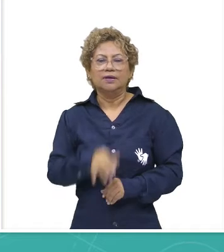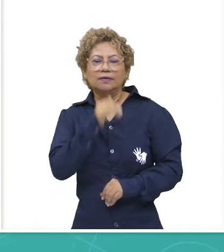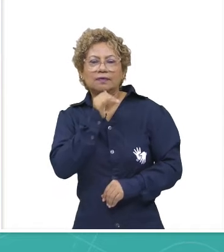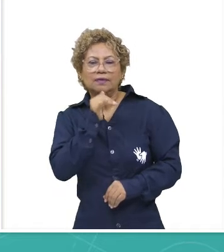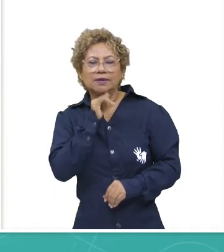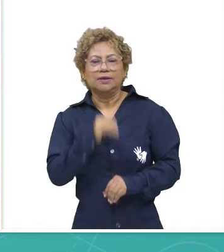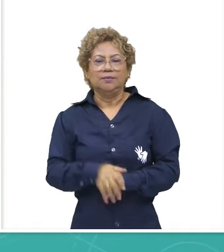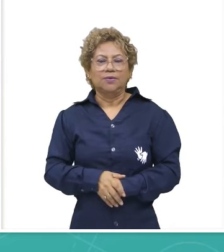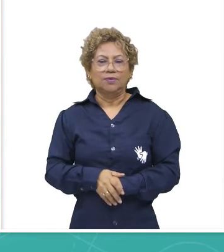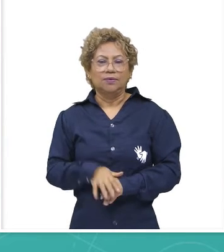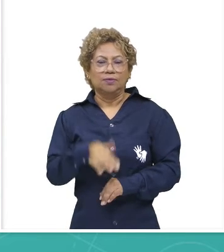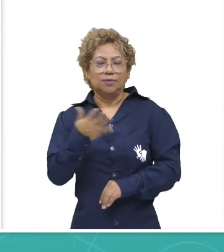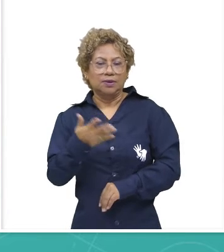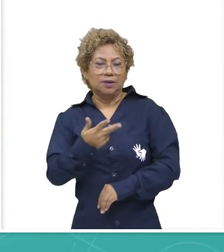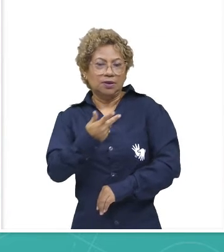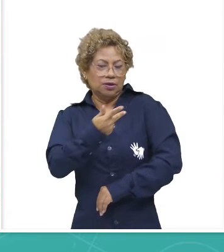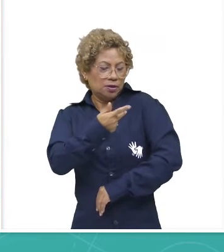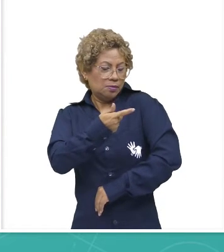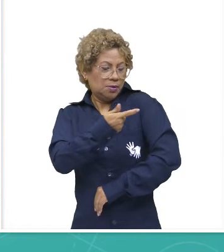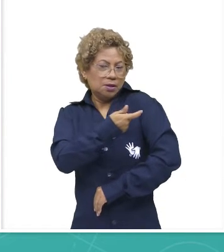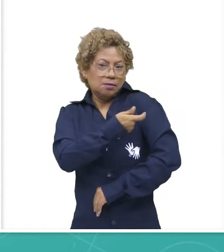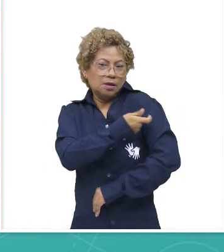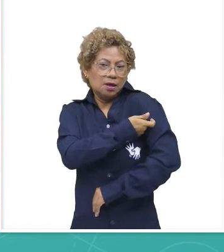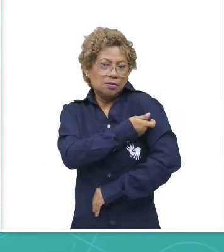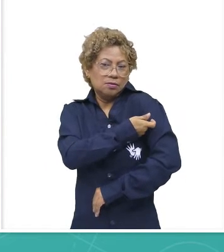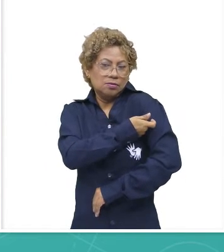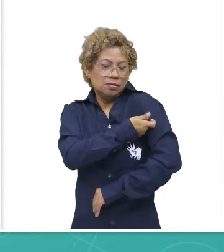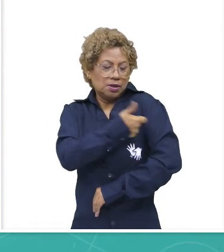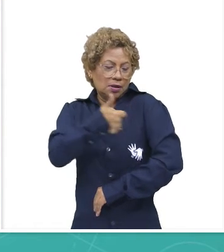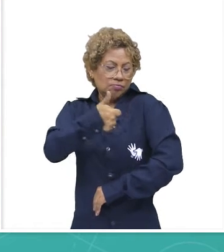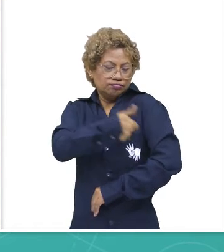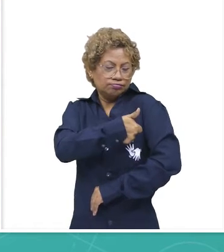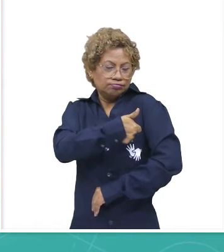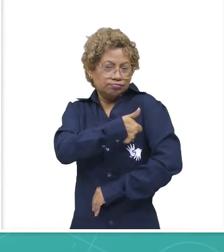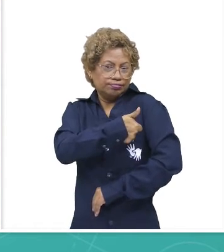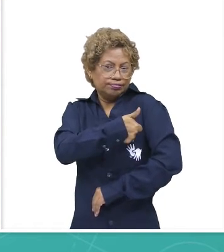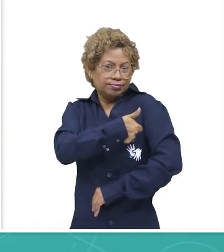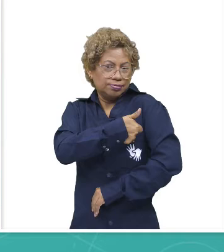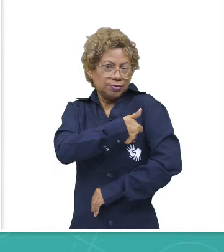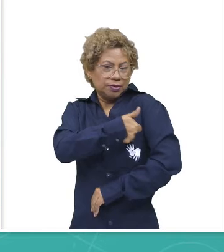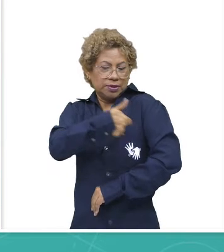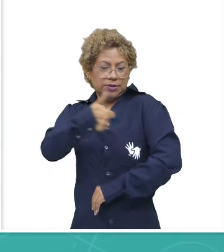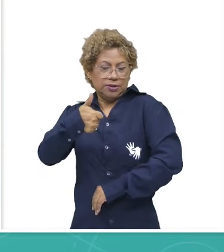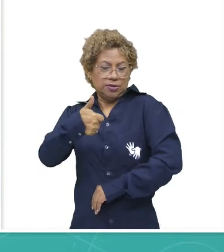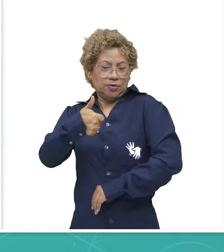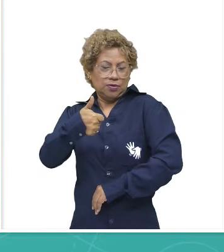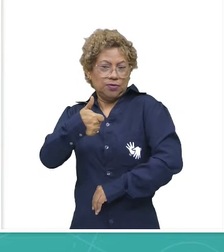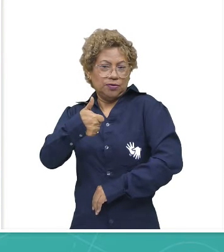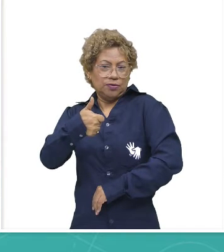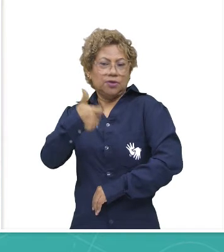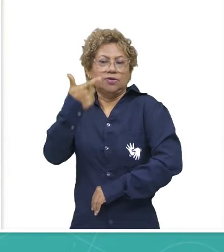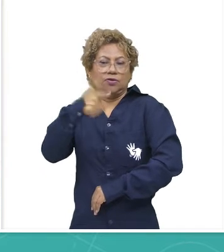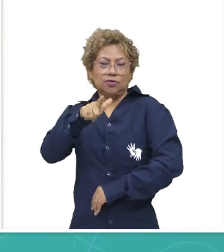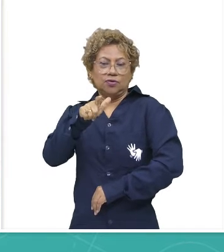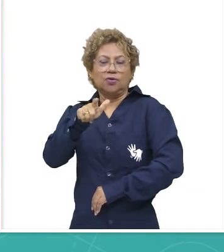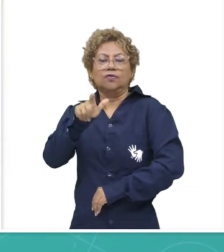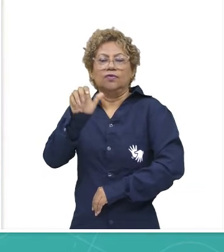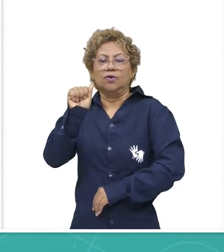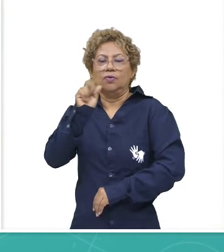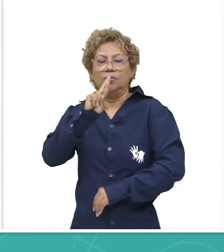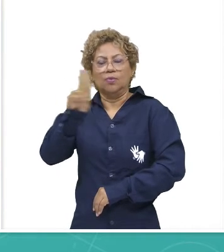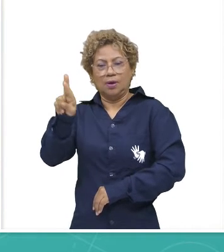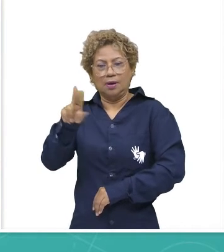quando apertamos o êmbolo da seringa, tampando o orifício e depois soltamos, o êmbolo retorna à